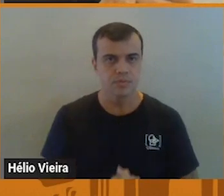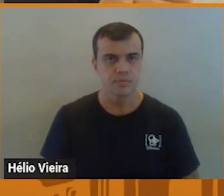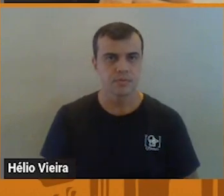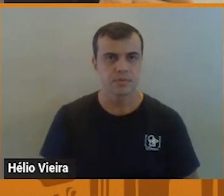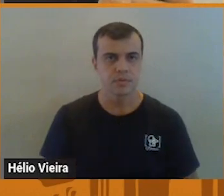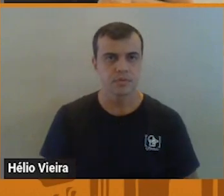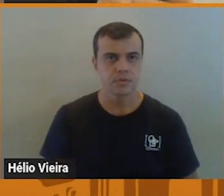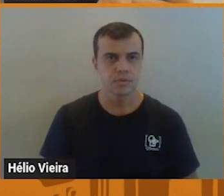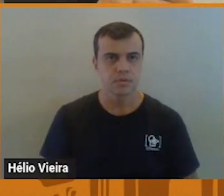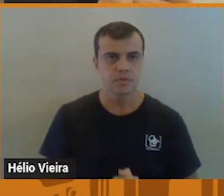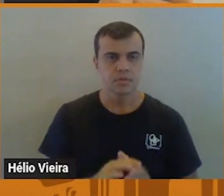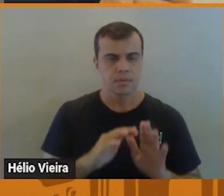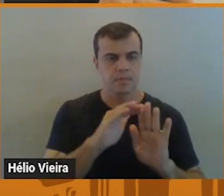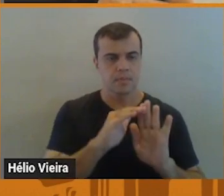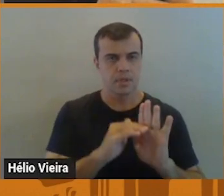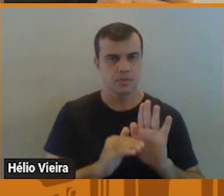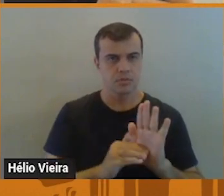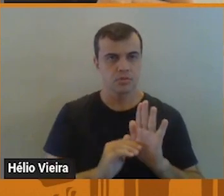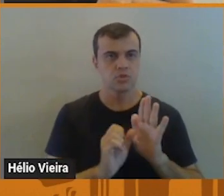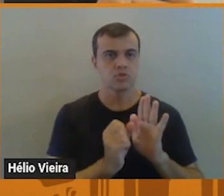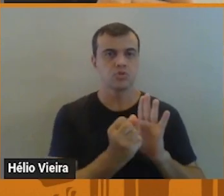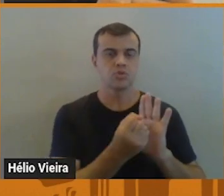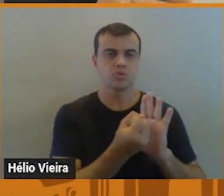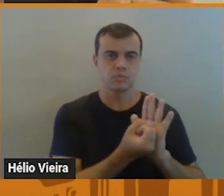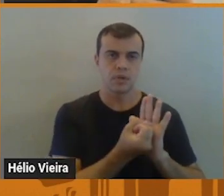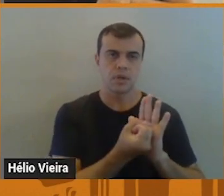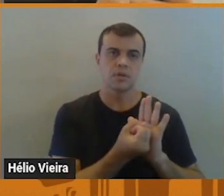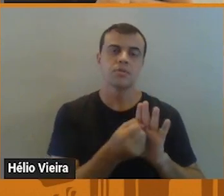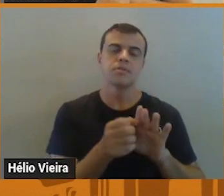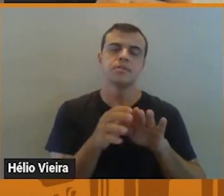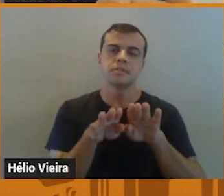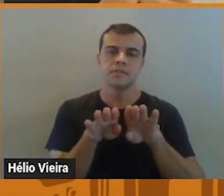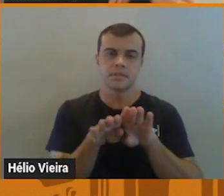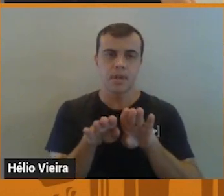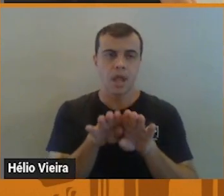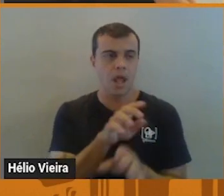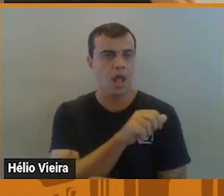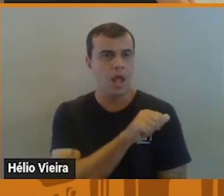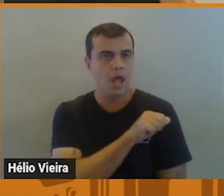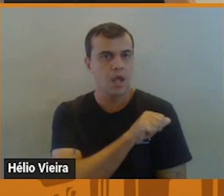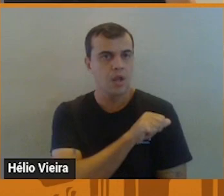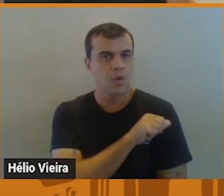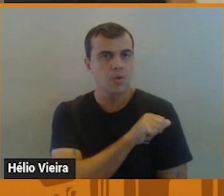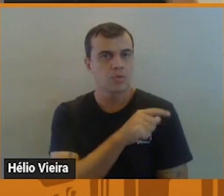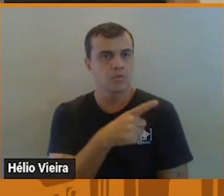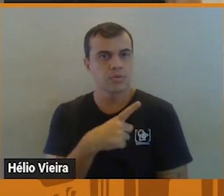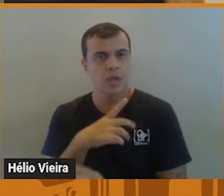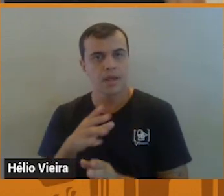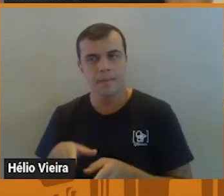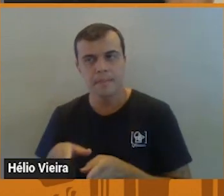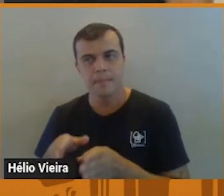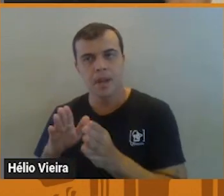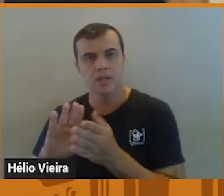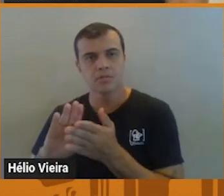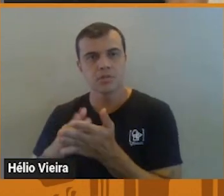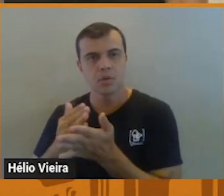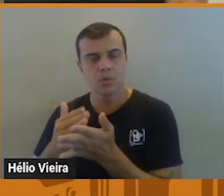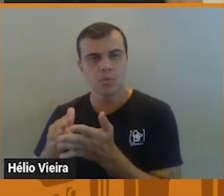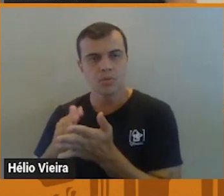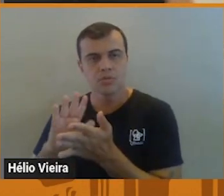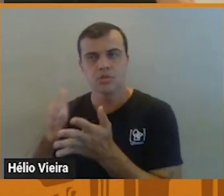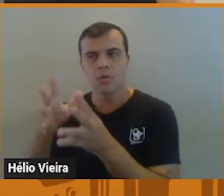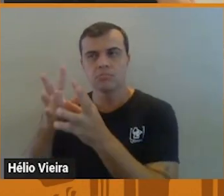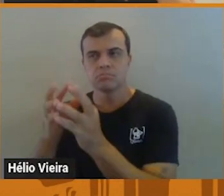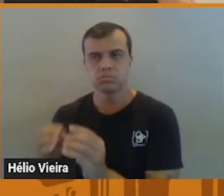desses prédios são dos prédios tombados e, querendo ou não, os alunos vão esbarrar nos prédios, em alguns prédios que já foram